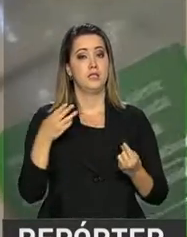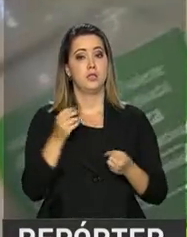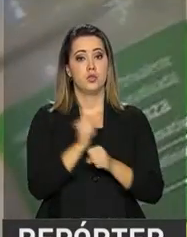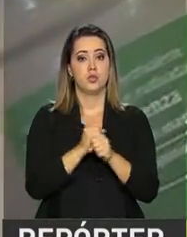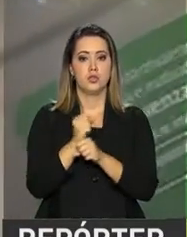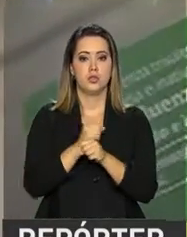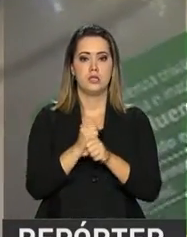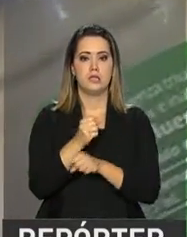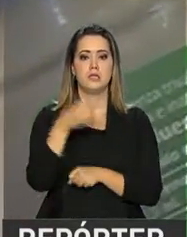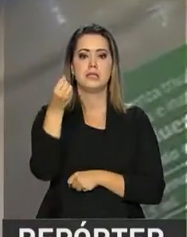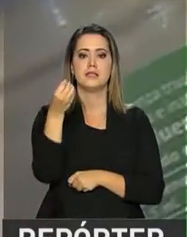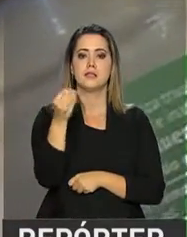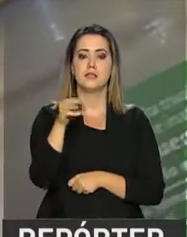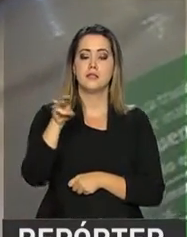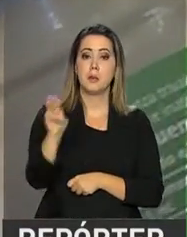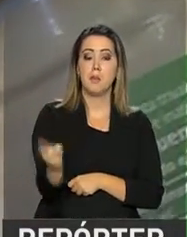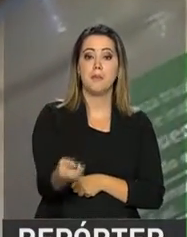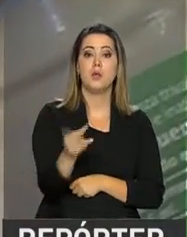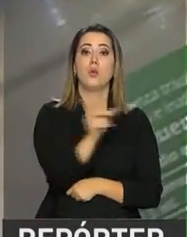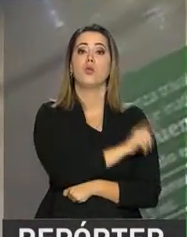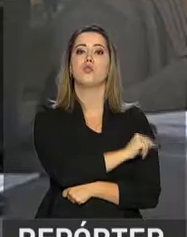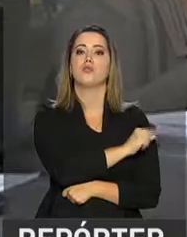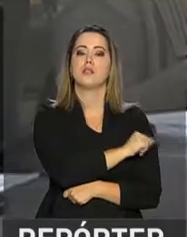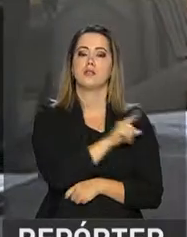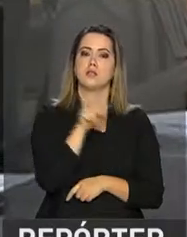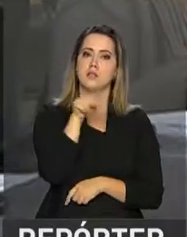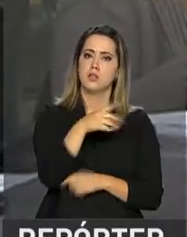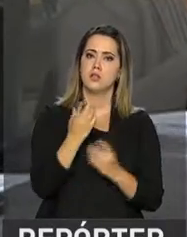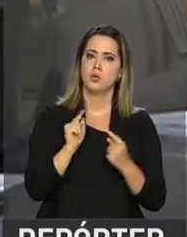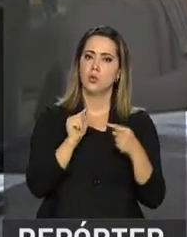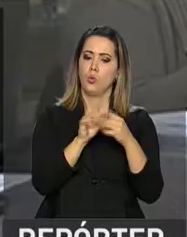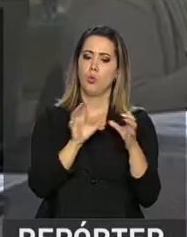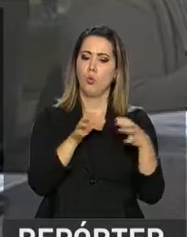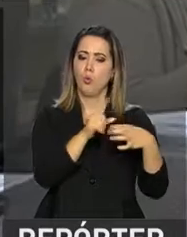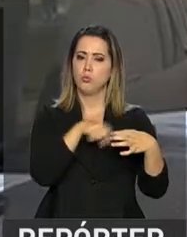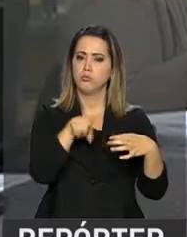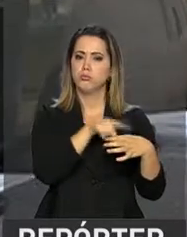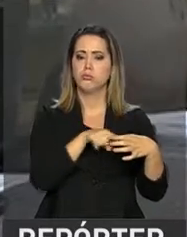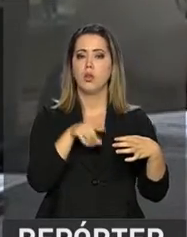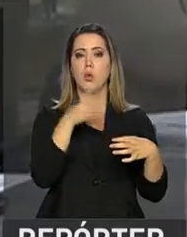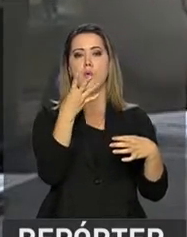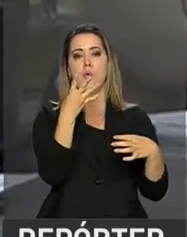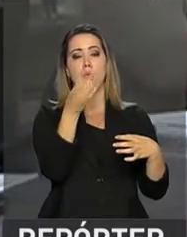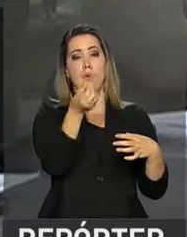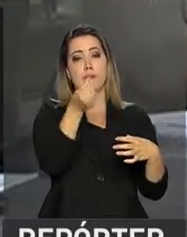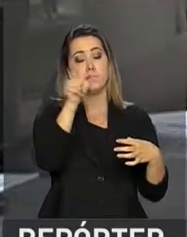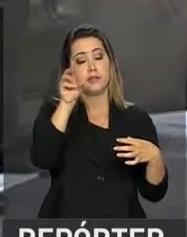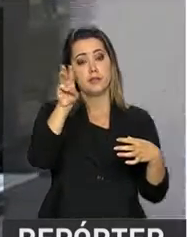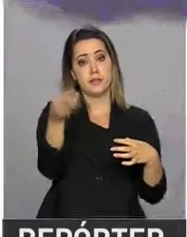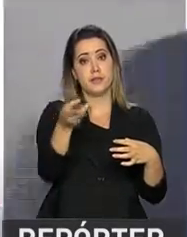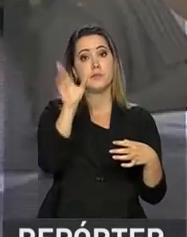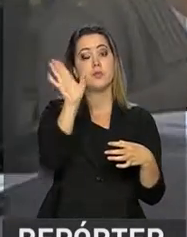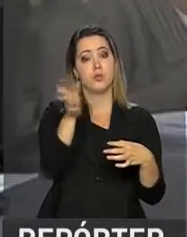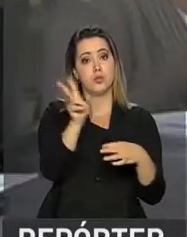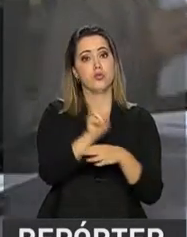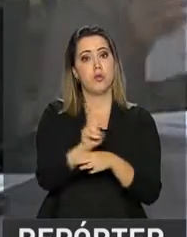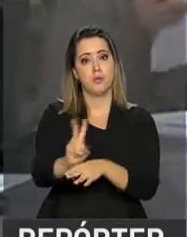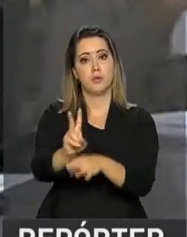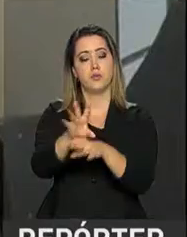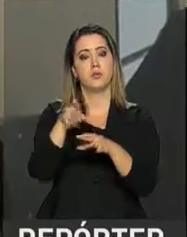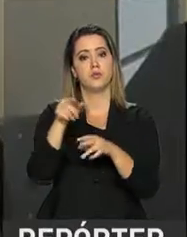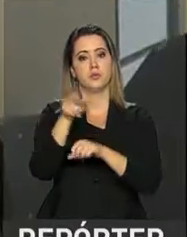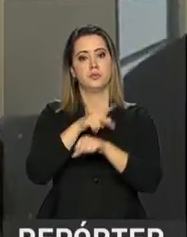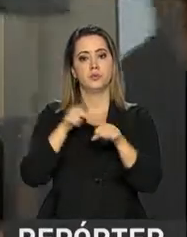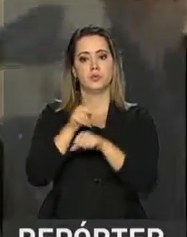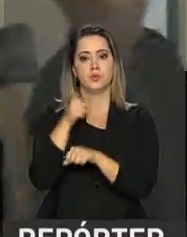comprou 60 milhões de doses da vacina entre público alvo em geral 46 milhões de pessoas foram imunizadas em todo o país